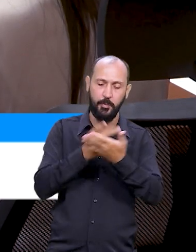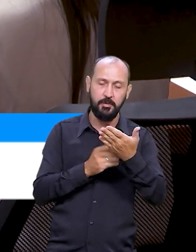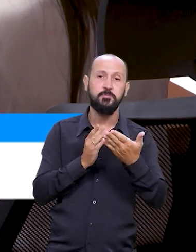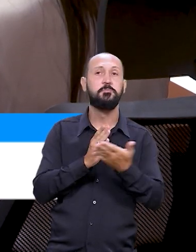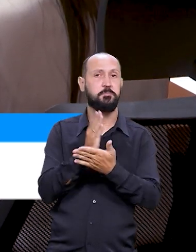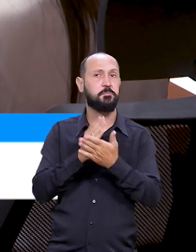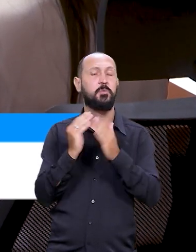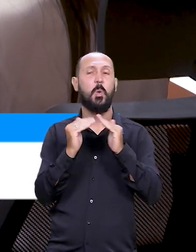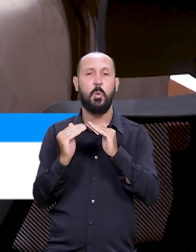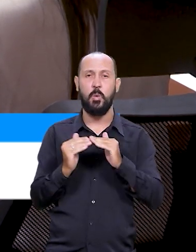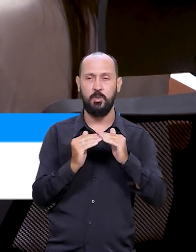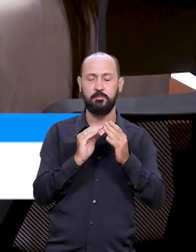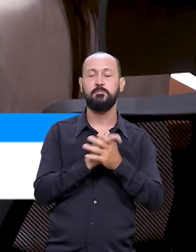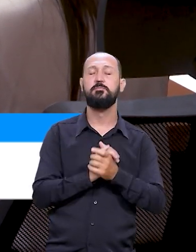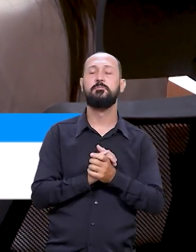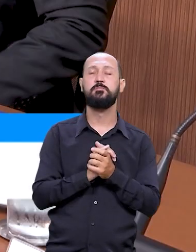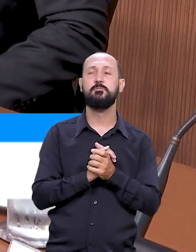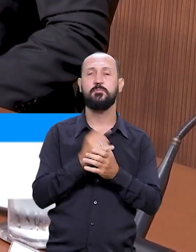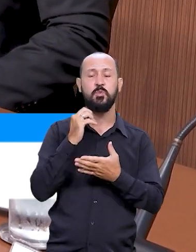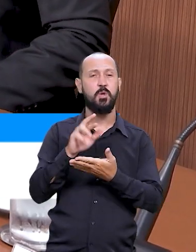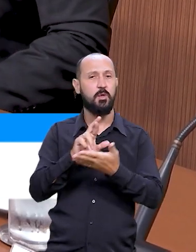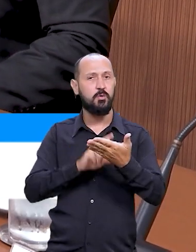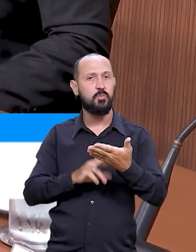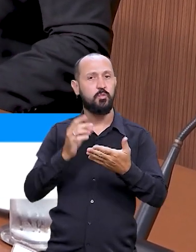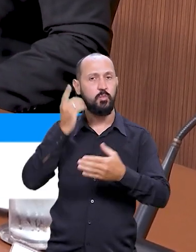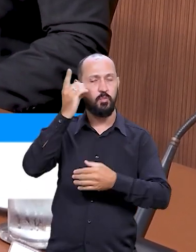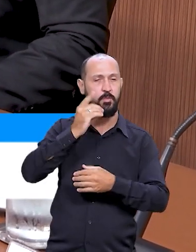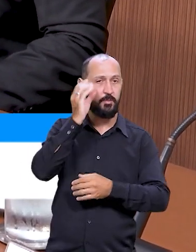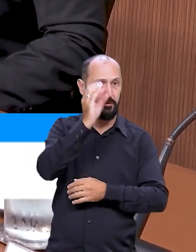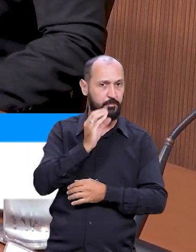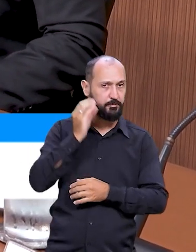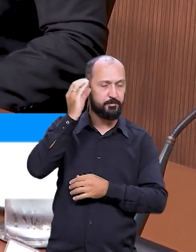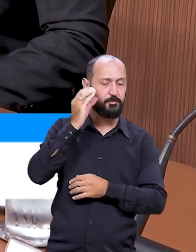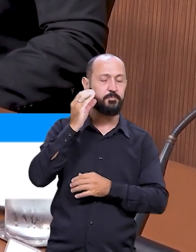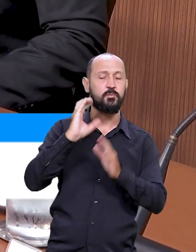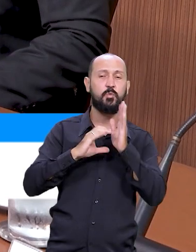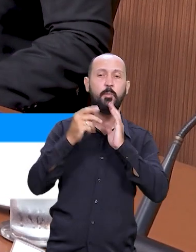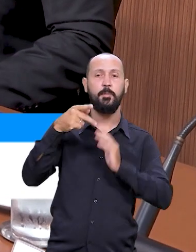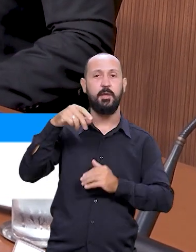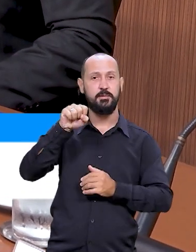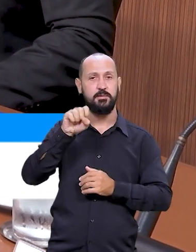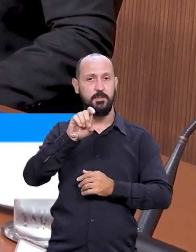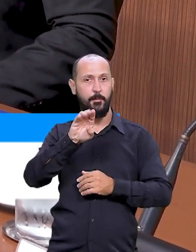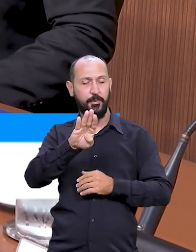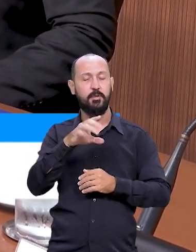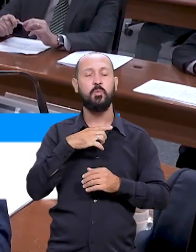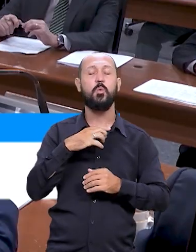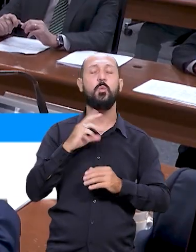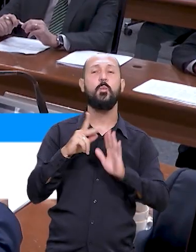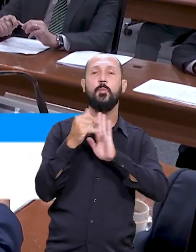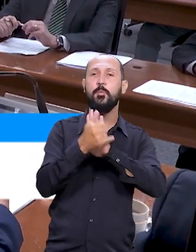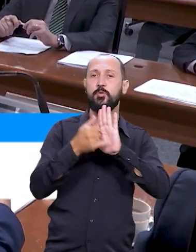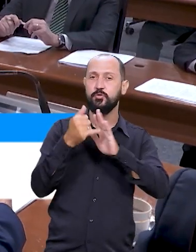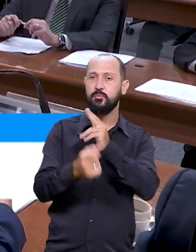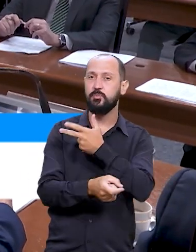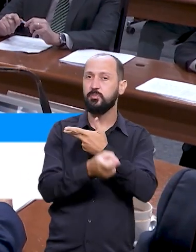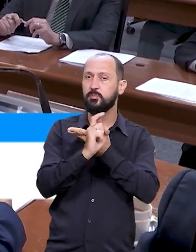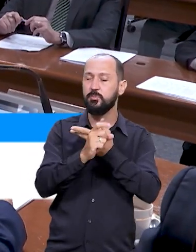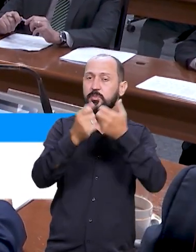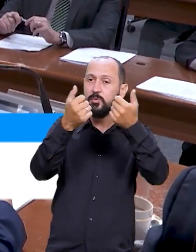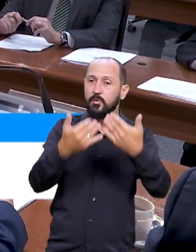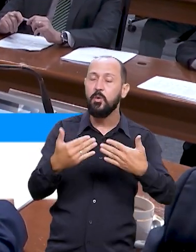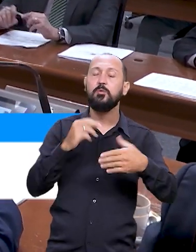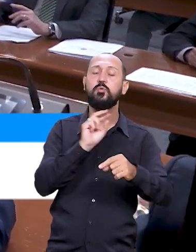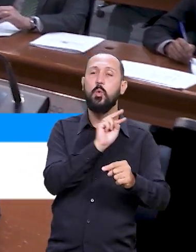seus pareceres aprovados pelos membros. De relatoria do deputado João César Mato Grosso, do PSDB, o projeto de autoria do